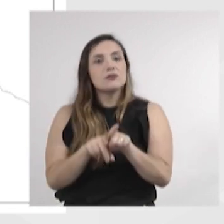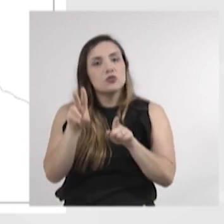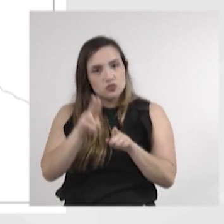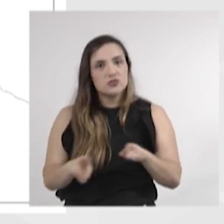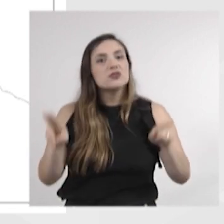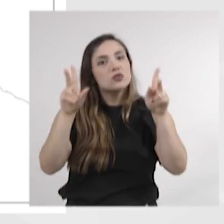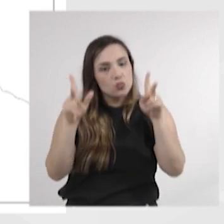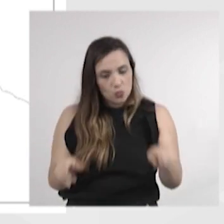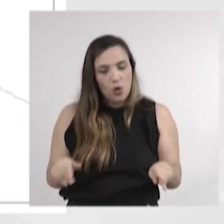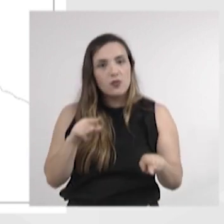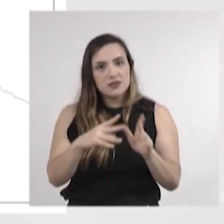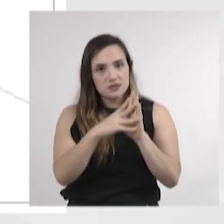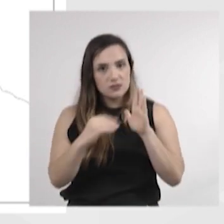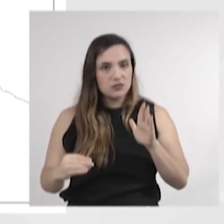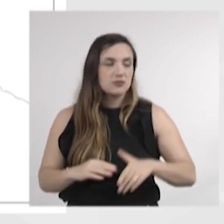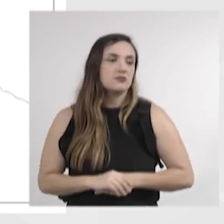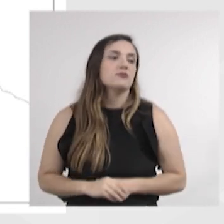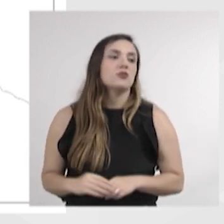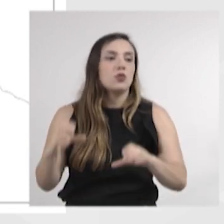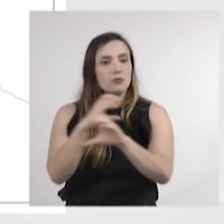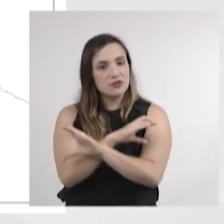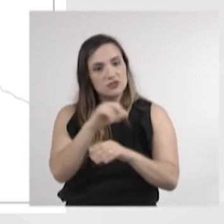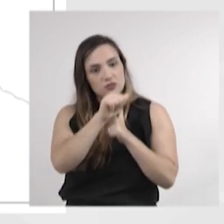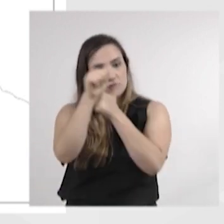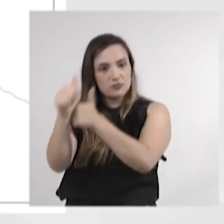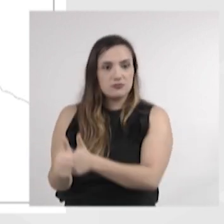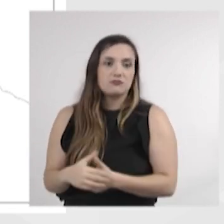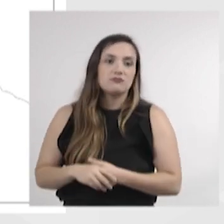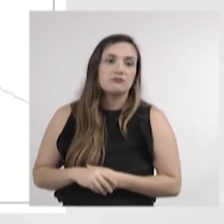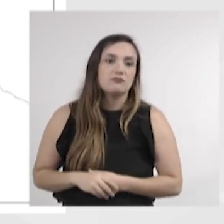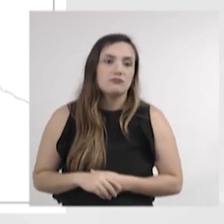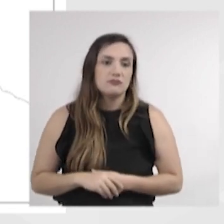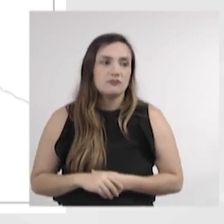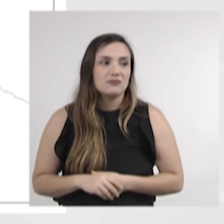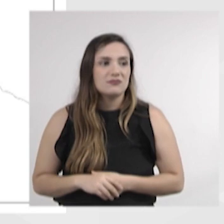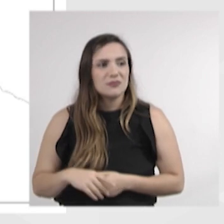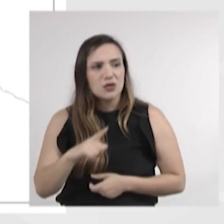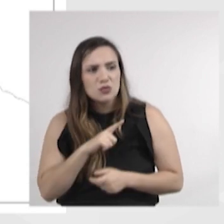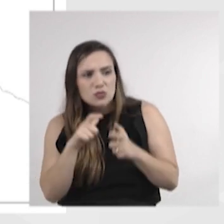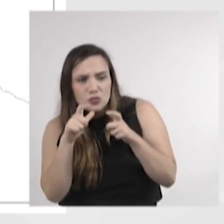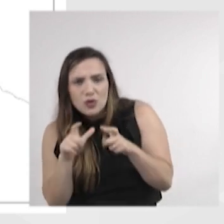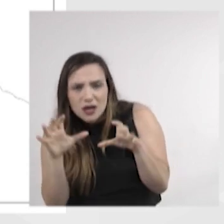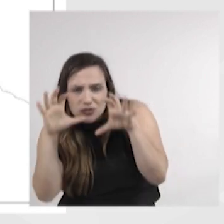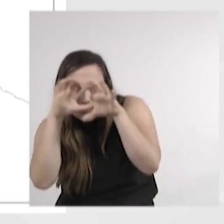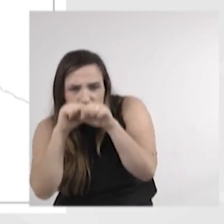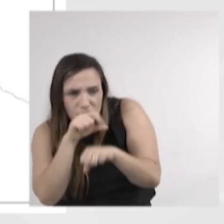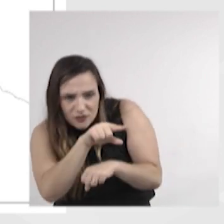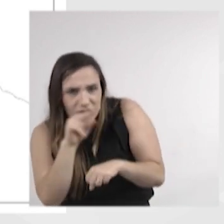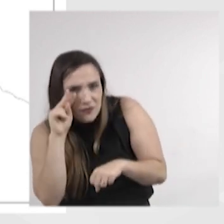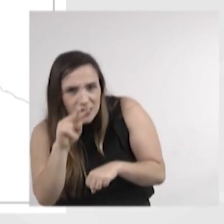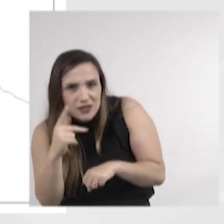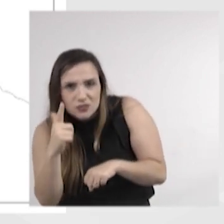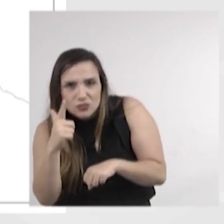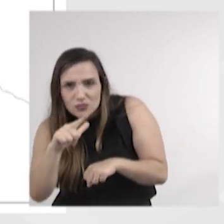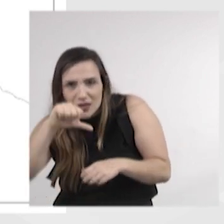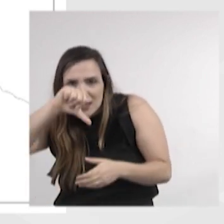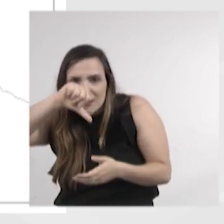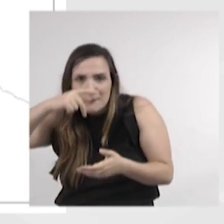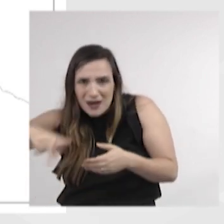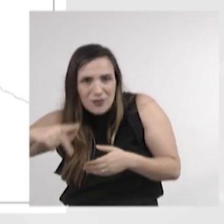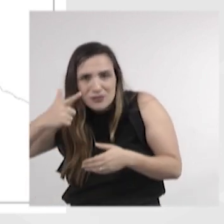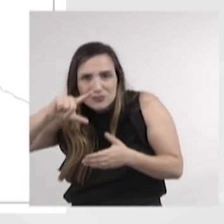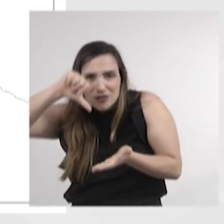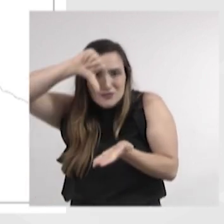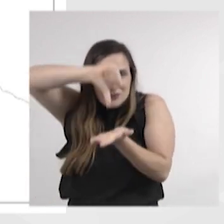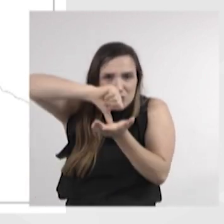implementando uma rede também mais completa, que existe uma zona ali, bem assim, mesmo de sombra, tá vendo? Ó, no Paraguai, sem estações. Isso